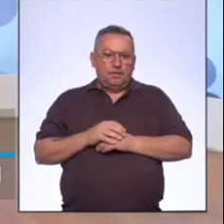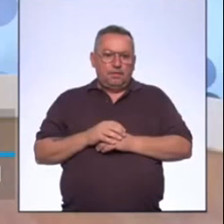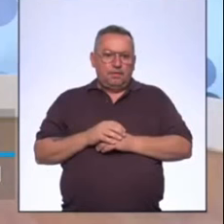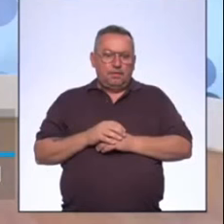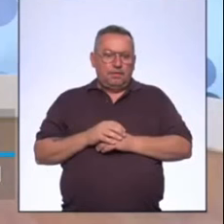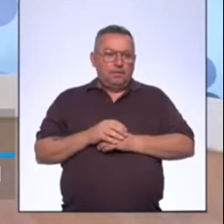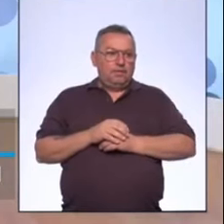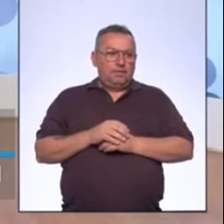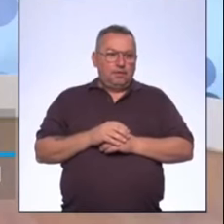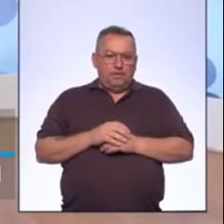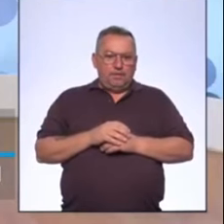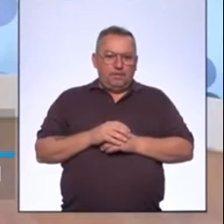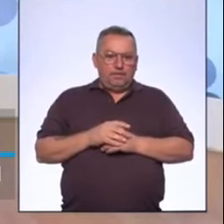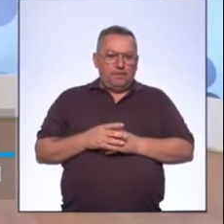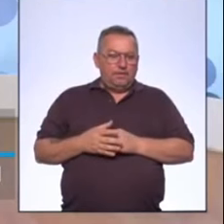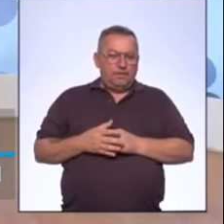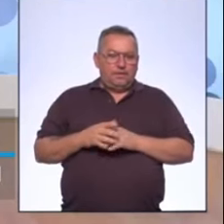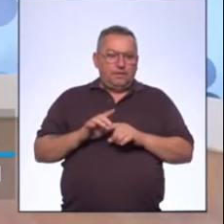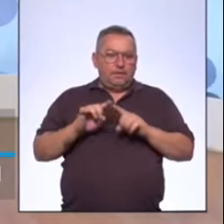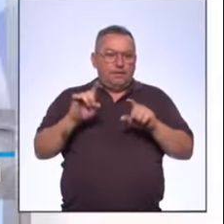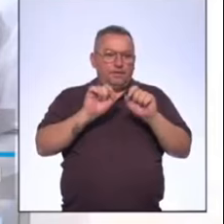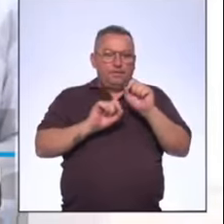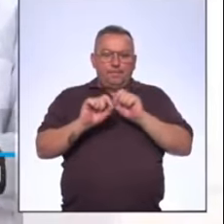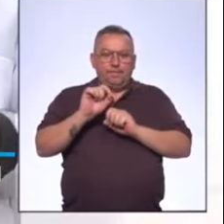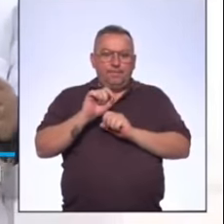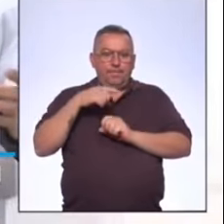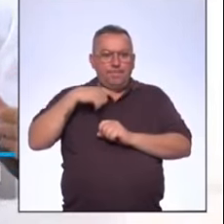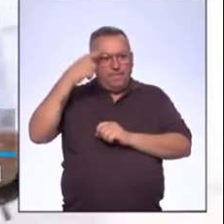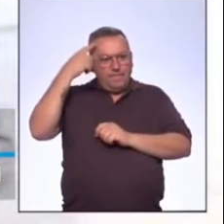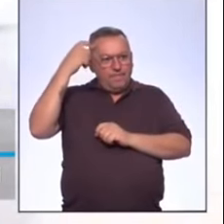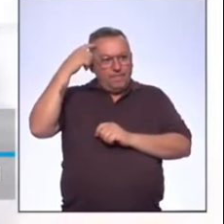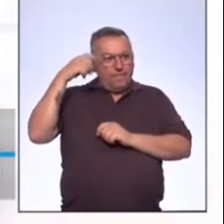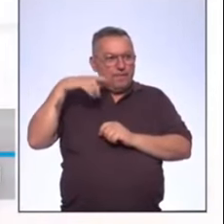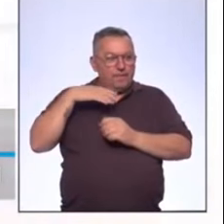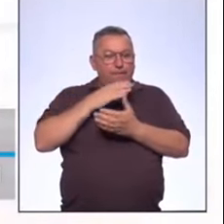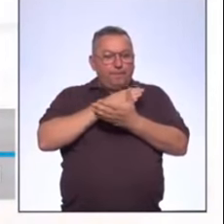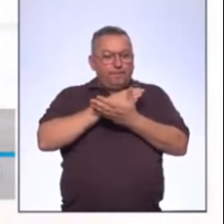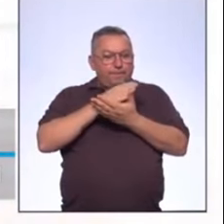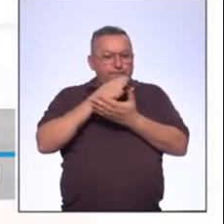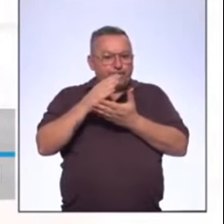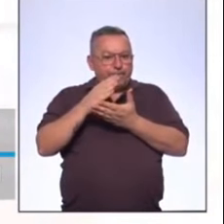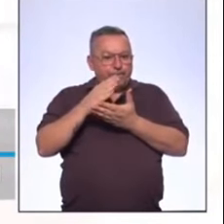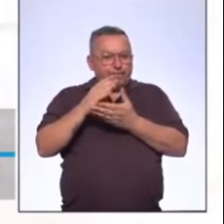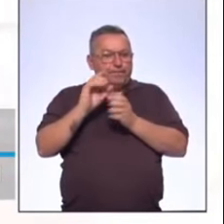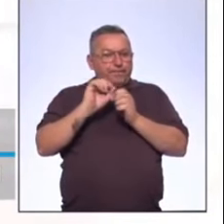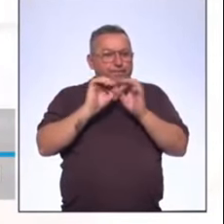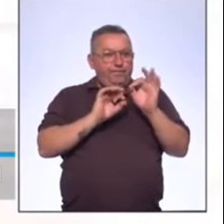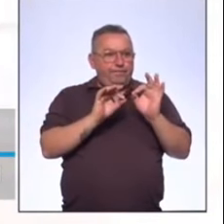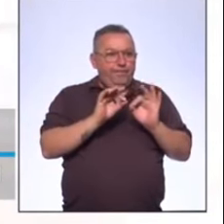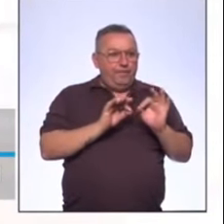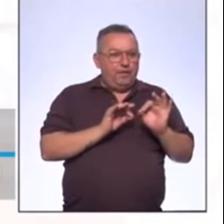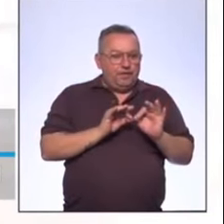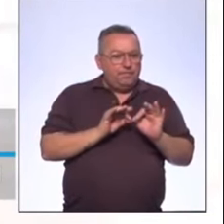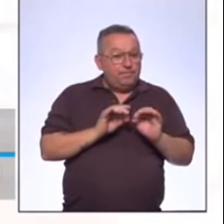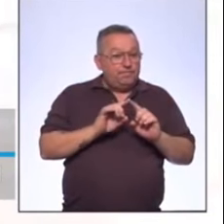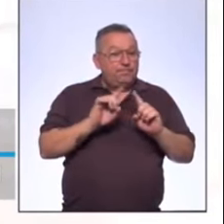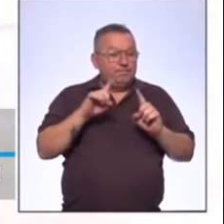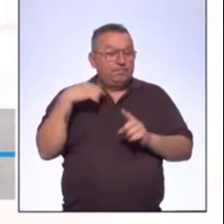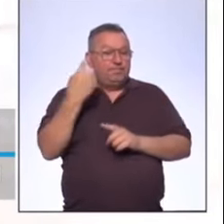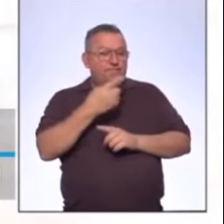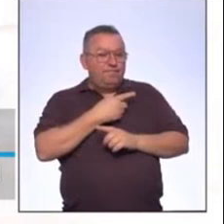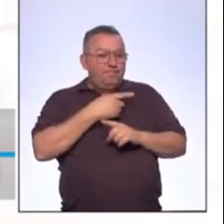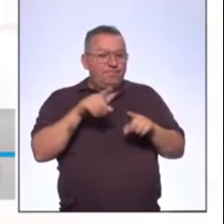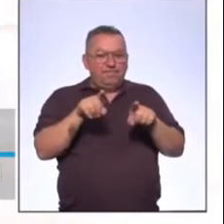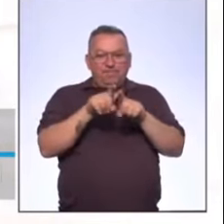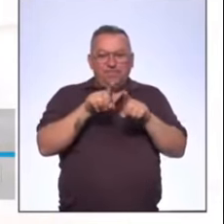Muito bom. Não, então, assim, a ideia geral está começando a ser formada, né? Então, a gente vai